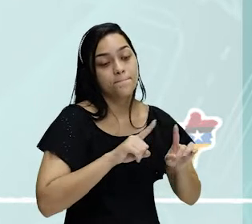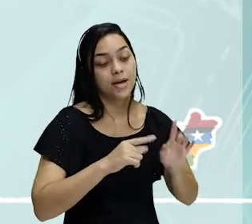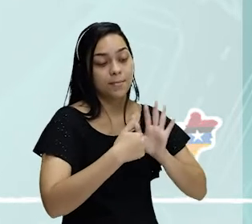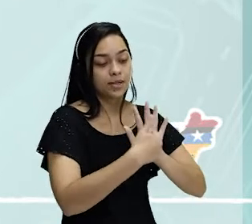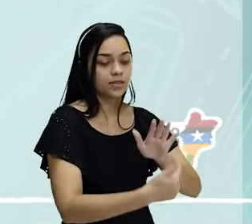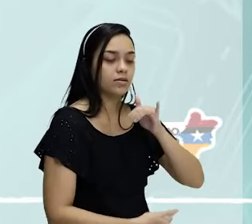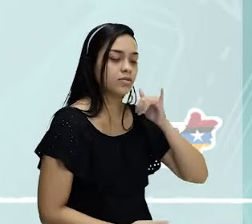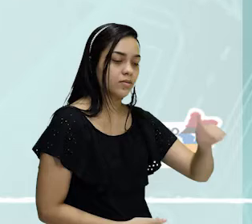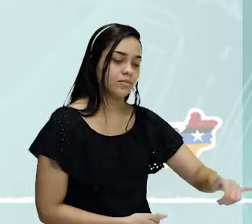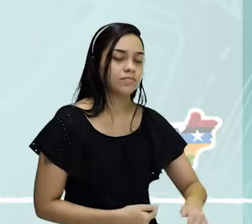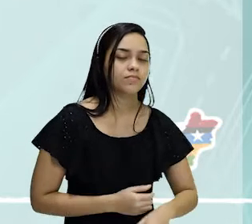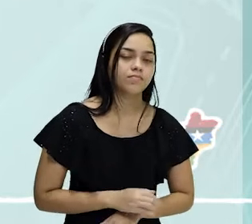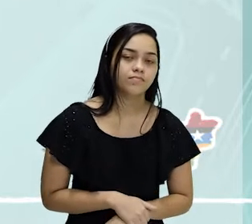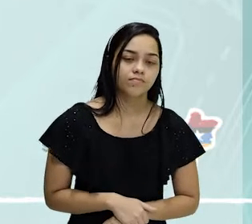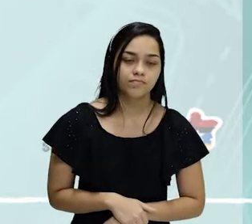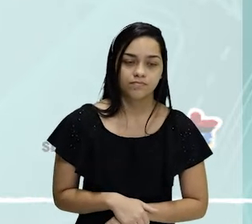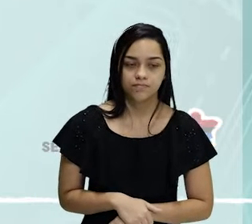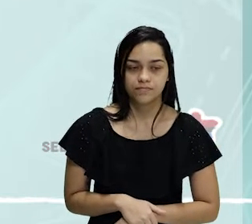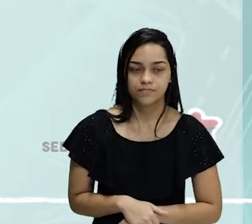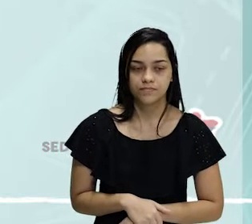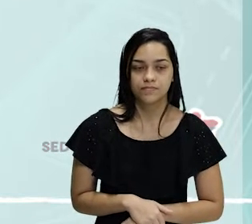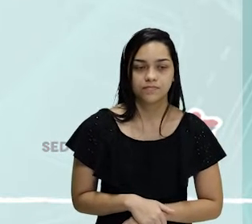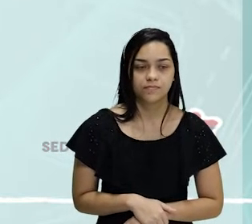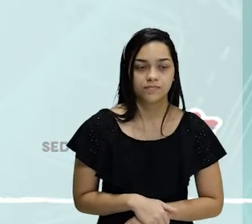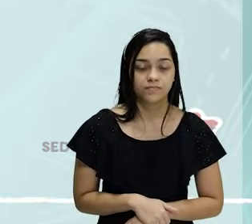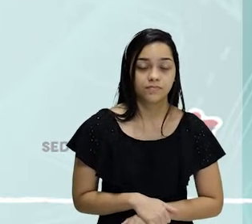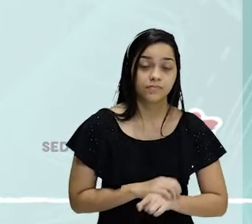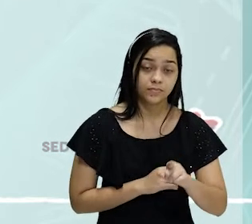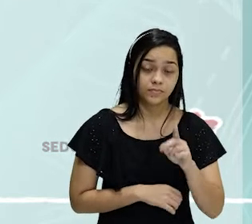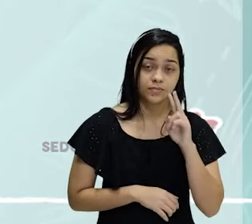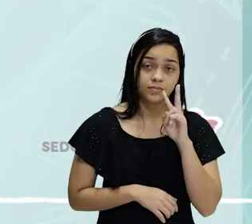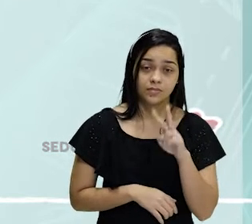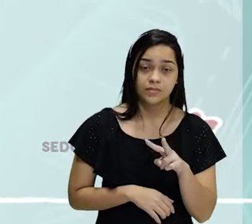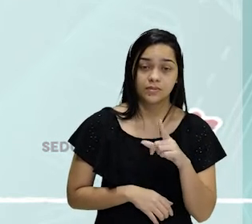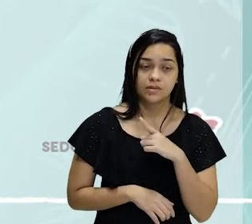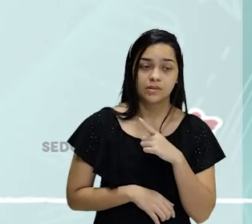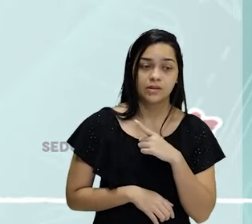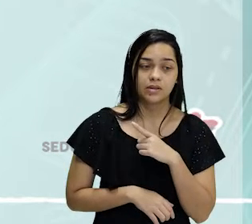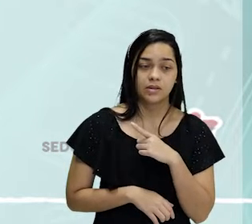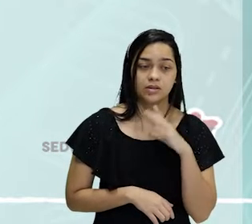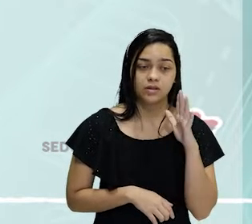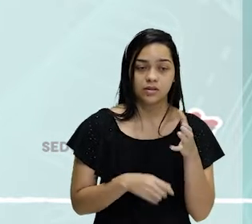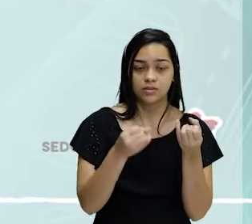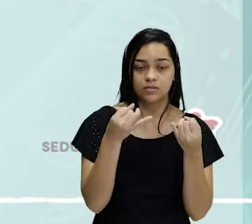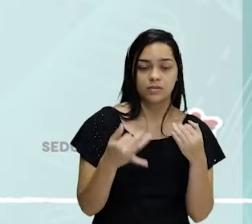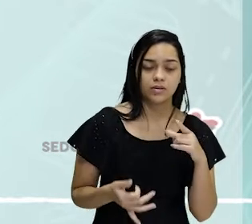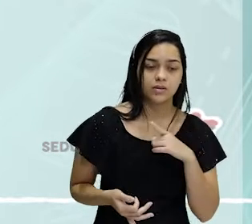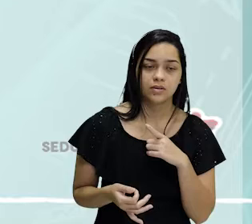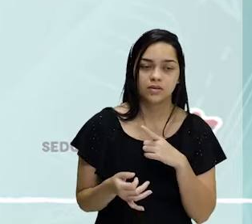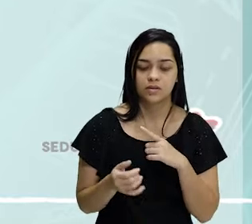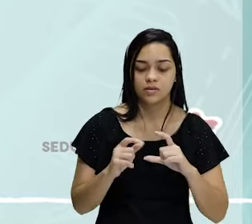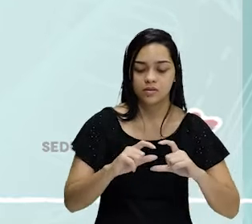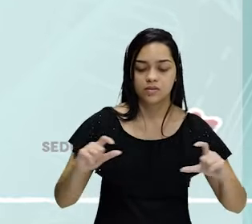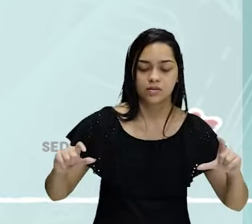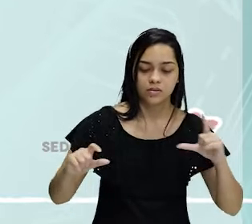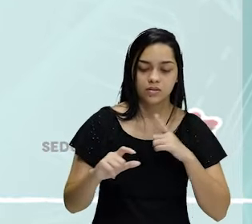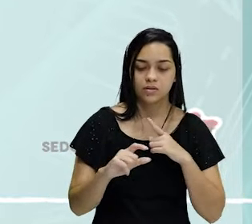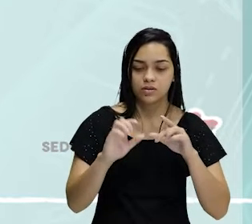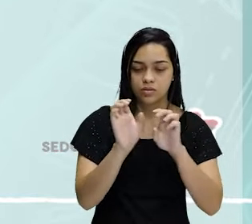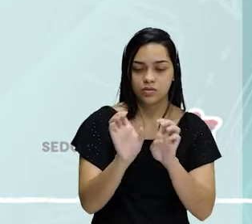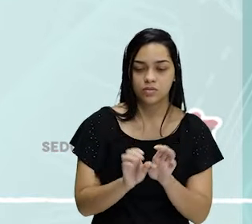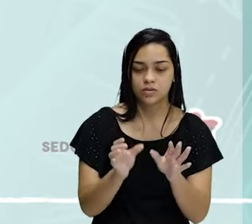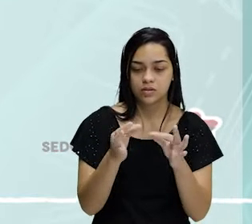mas apresentei a devida justificativa. E aí você vê, eu falei há pouco, são orações com estruturas